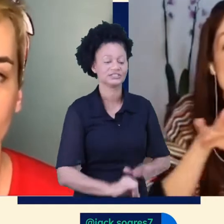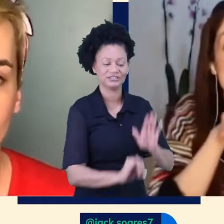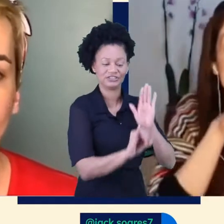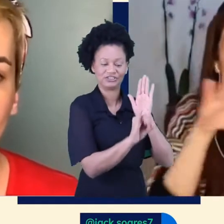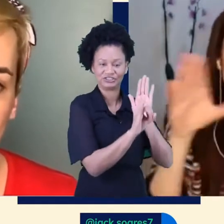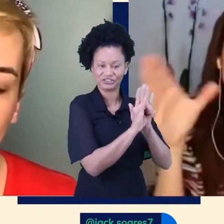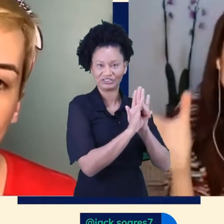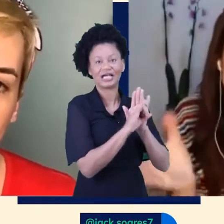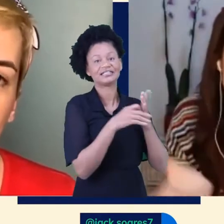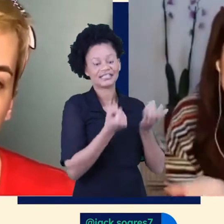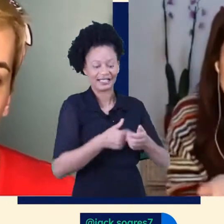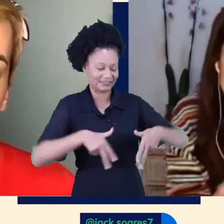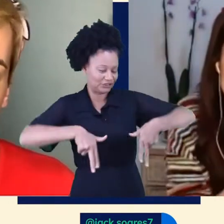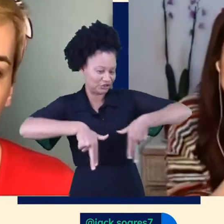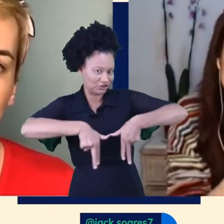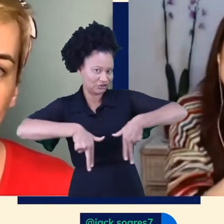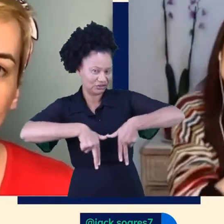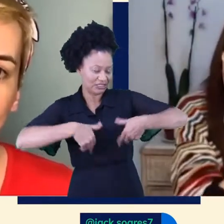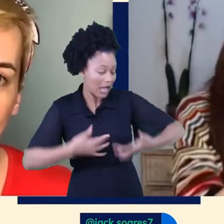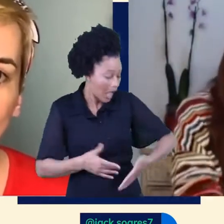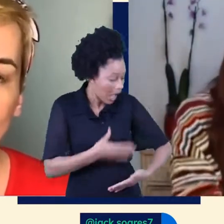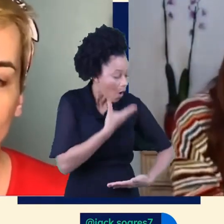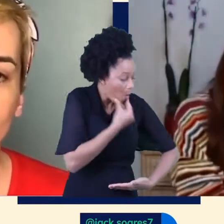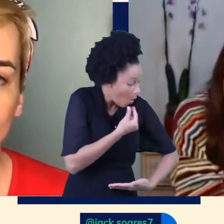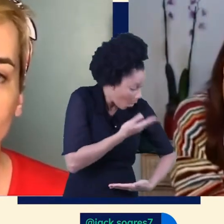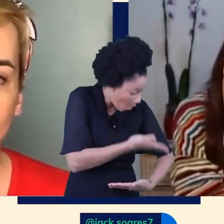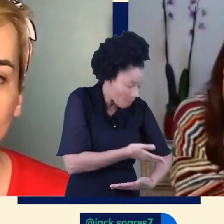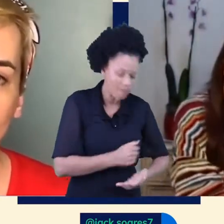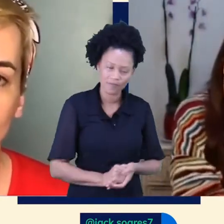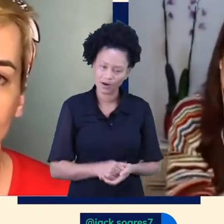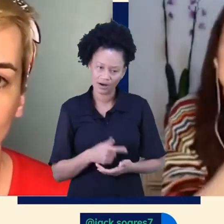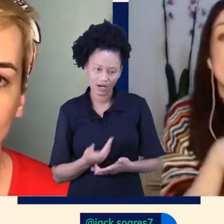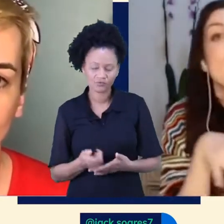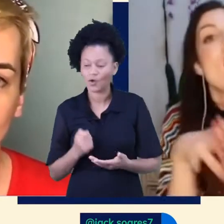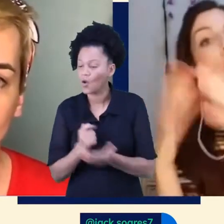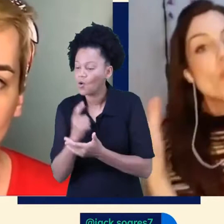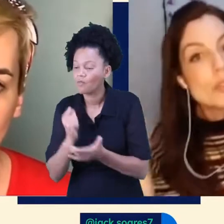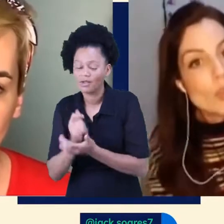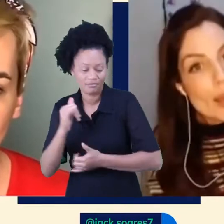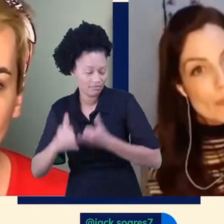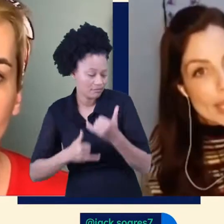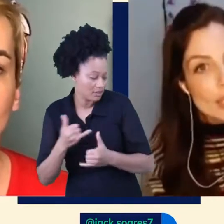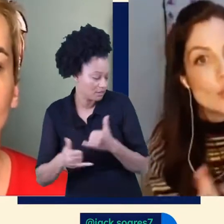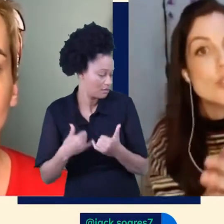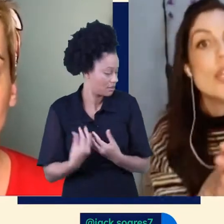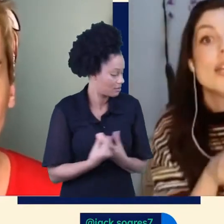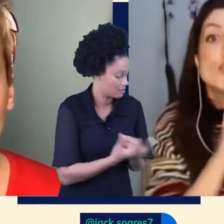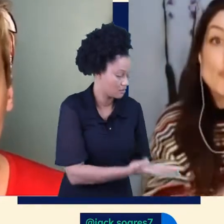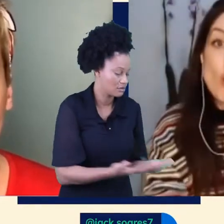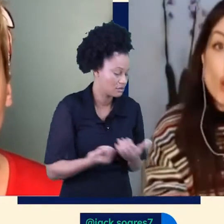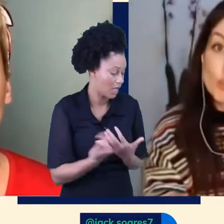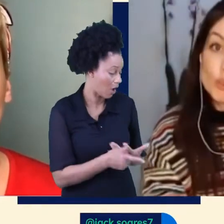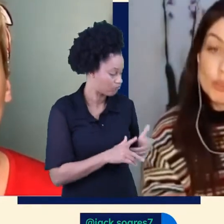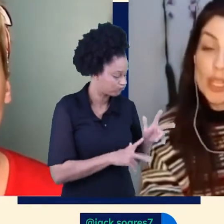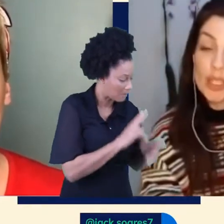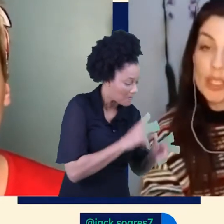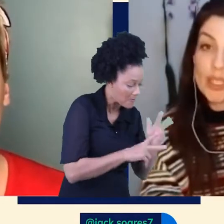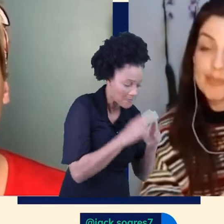gente vai moldando a vida dessa criança, comprando brinquedos, né? Arrumando o cabelo, de